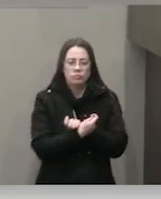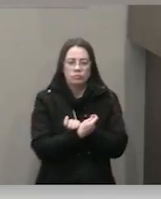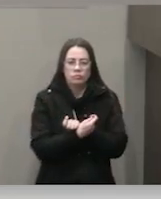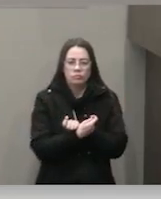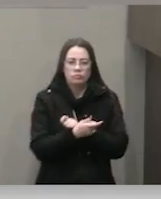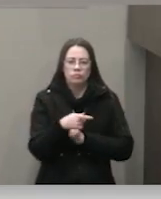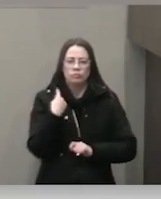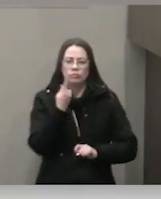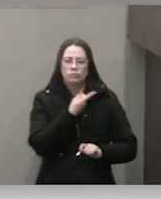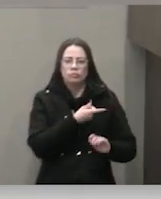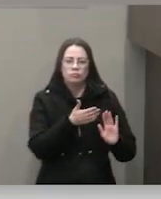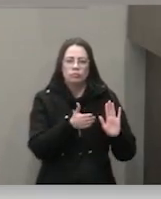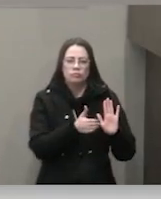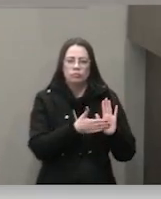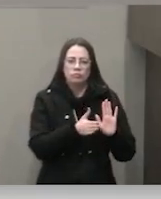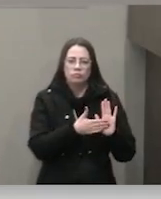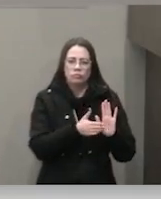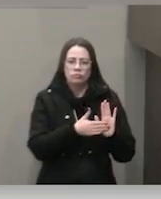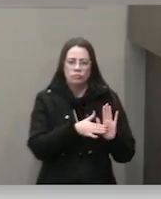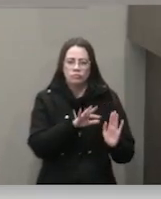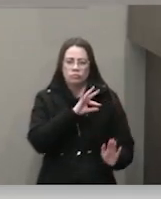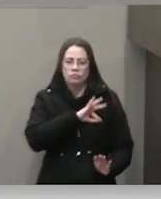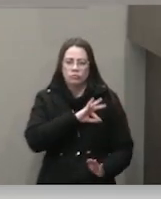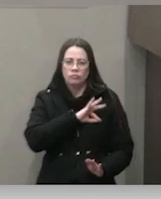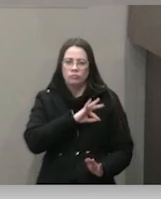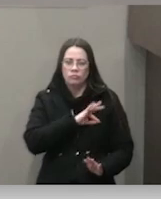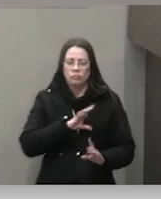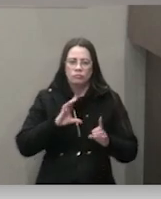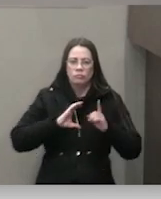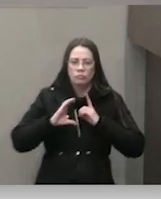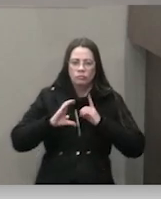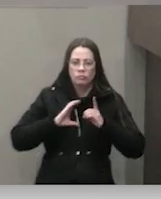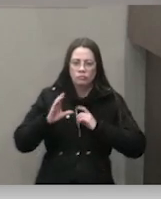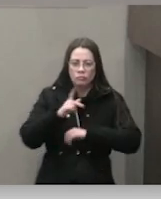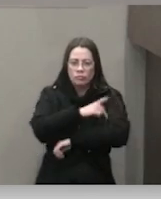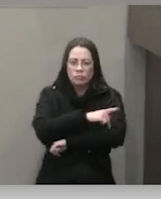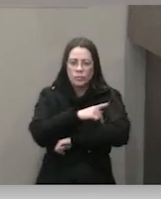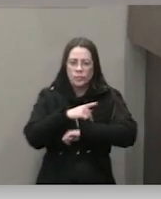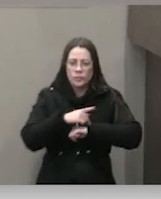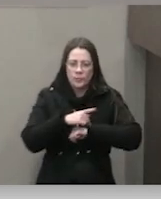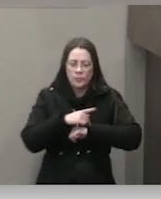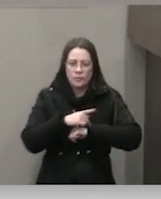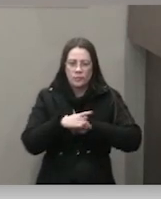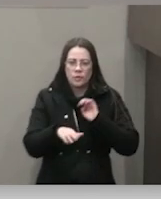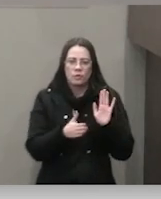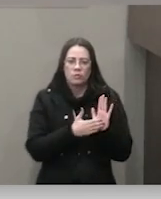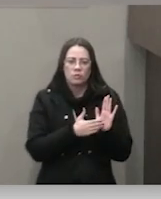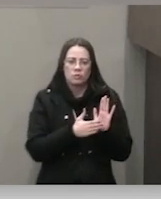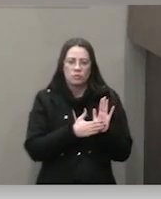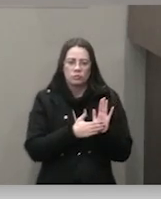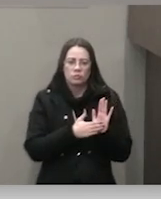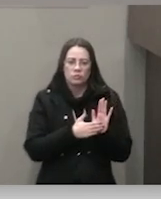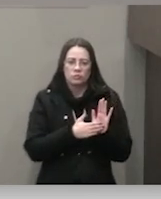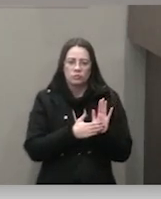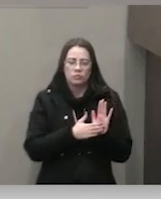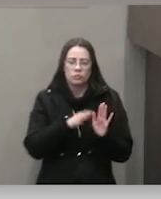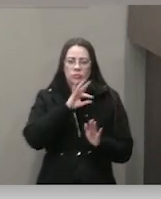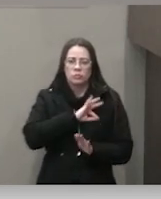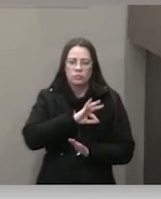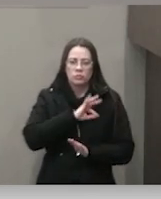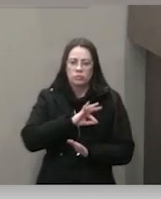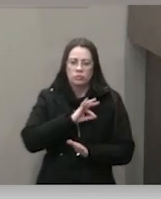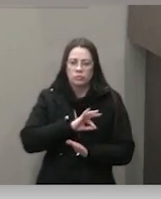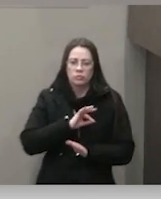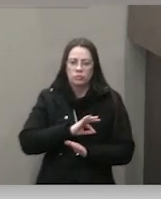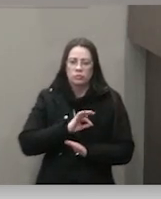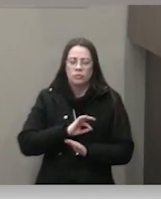se propõe a gratificação aos coordenadores pedagógicos, quando se propõe a gratificação aos agentes